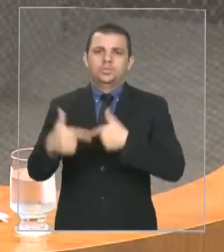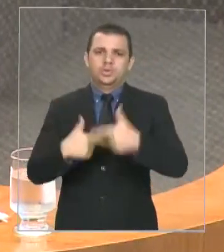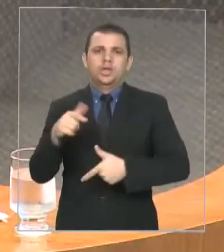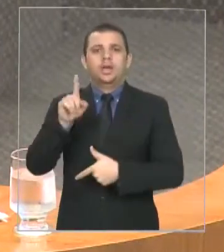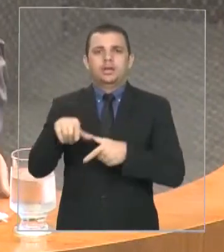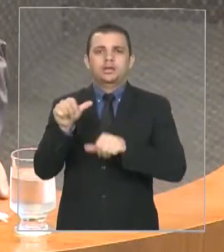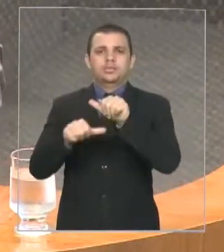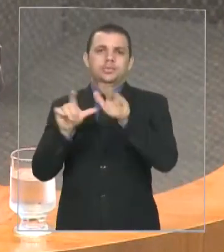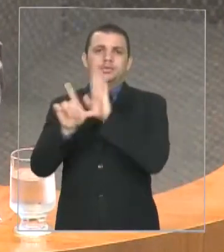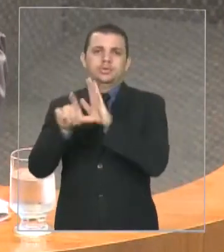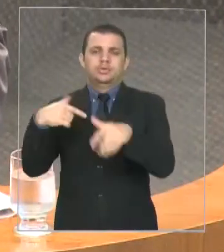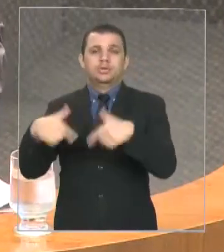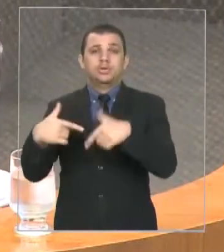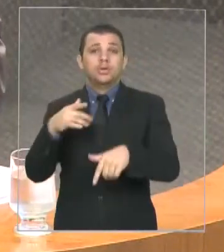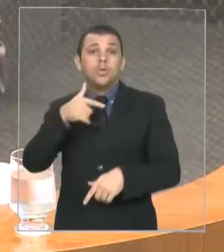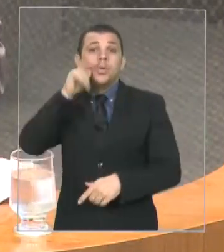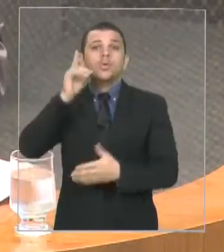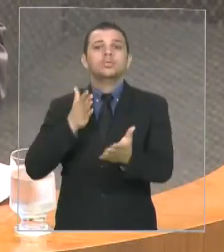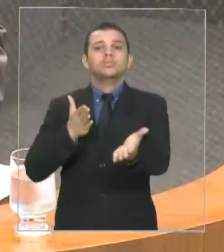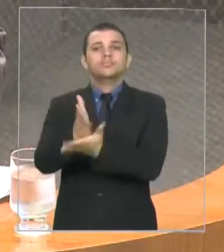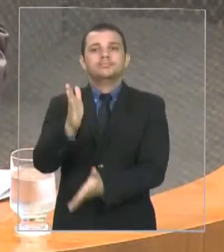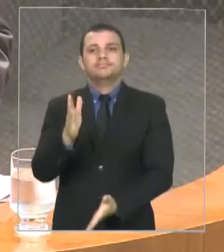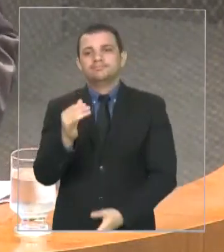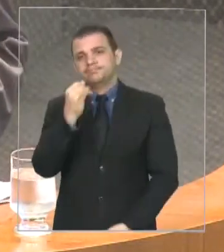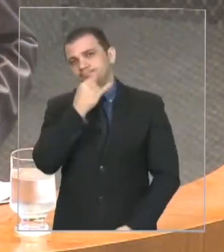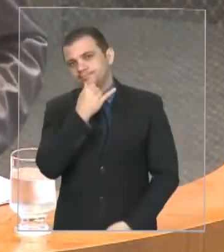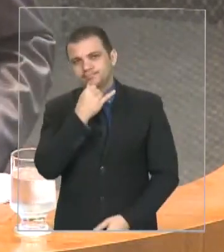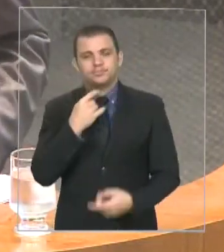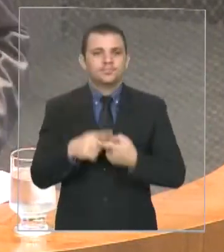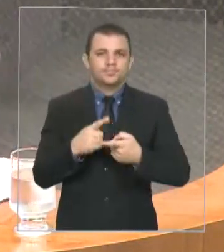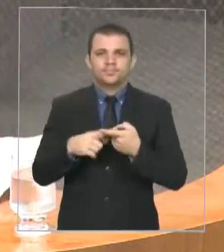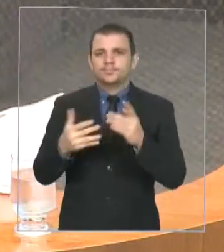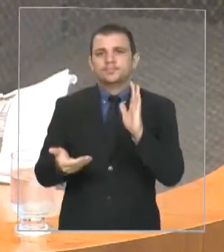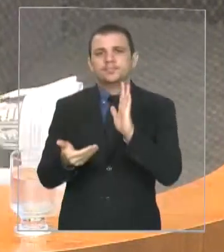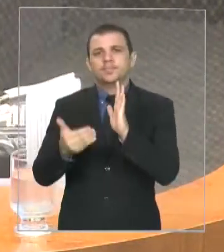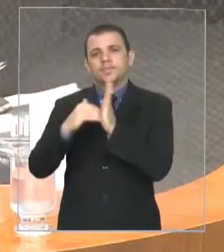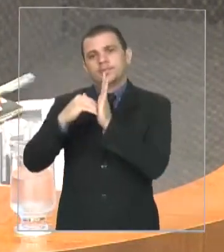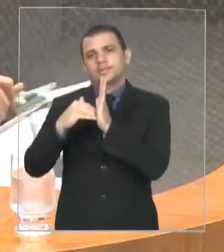foi aprovada ontem, lamentavelmente, pelo Senado da República. Muito obrigado, senhor presidente.